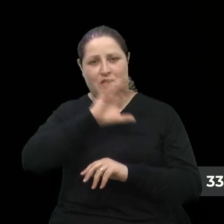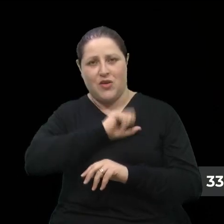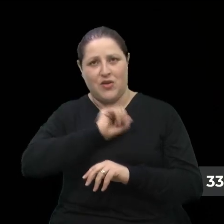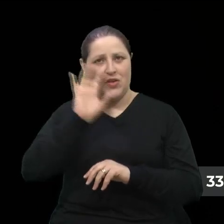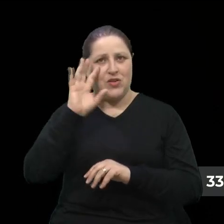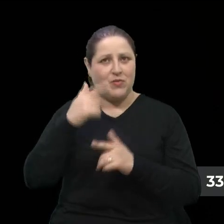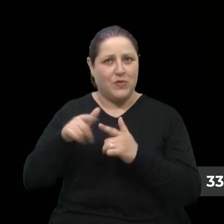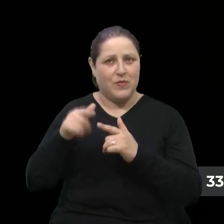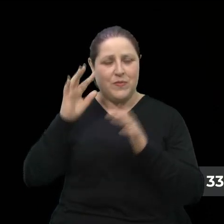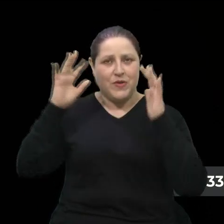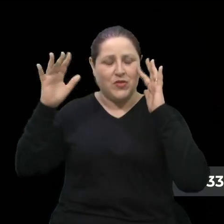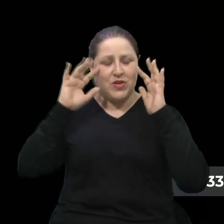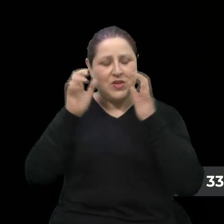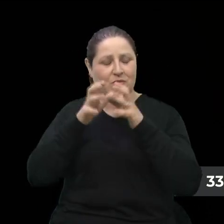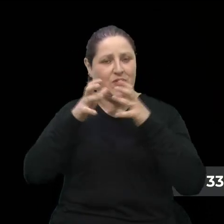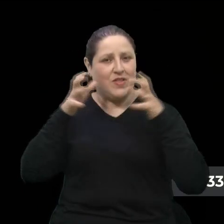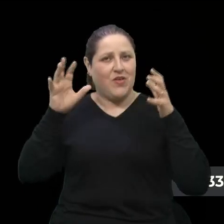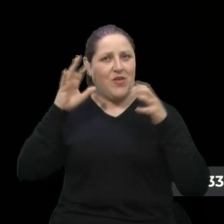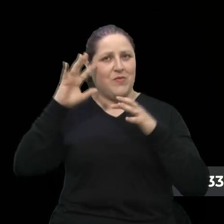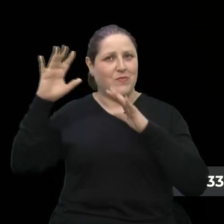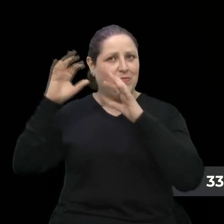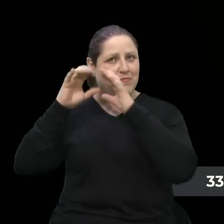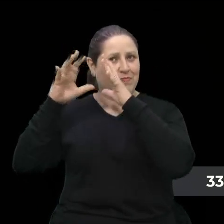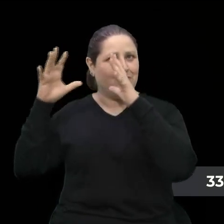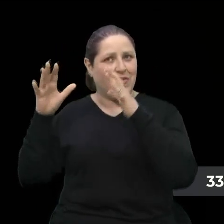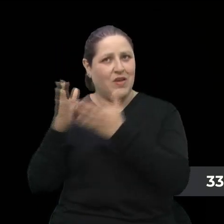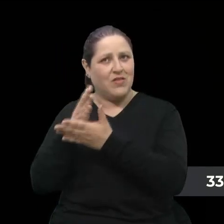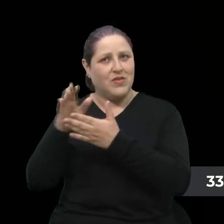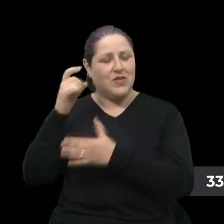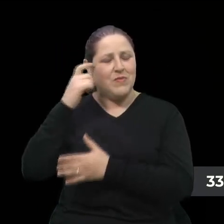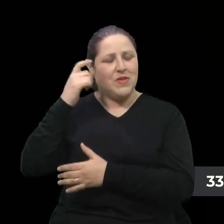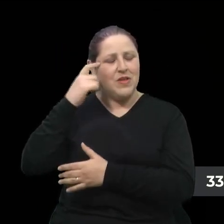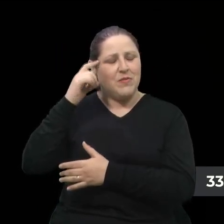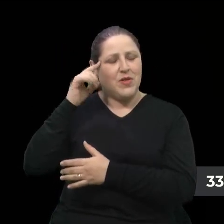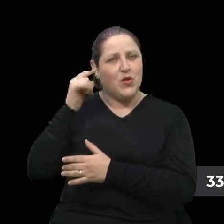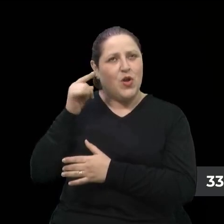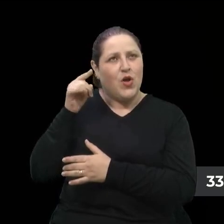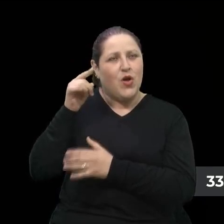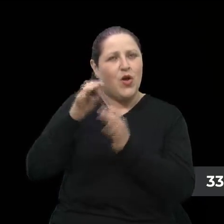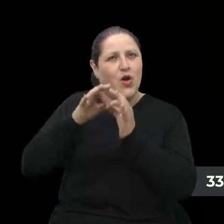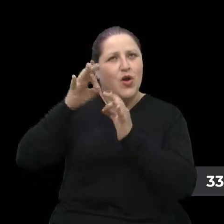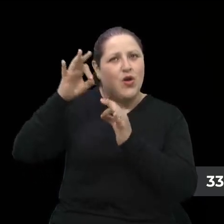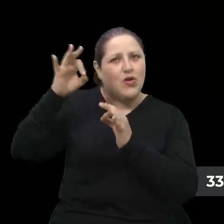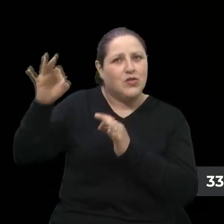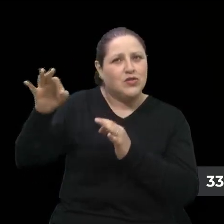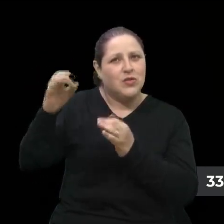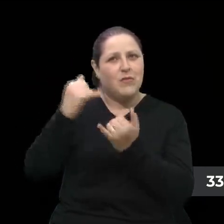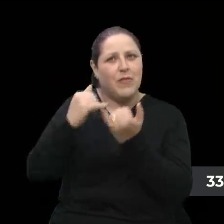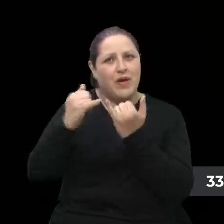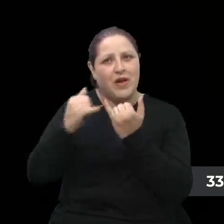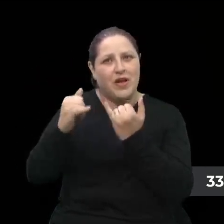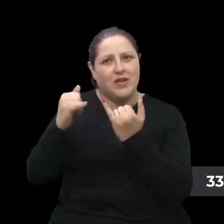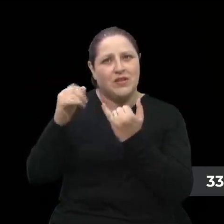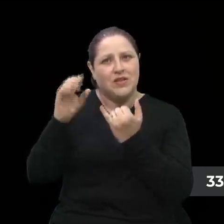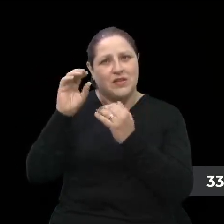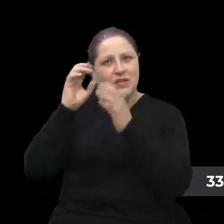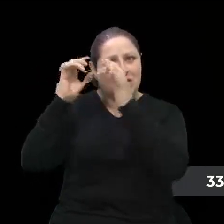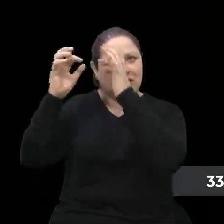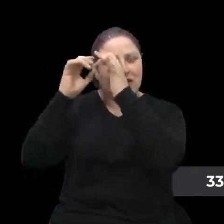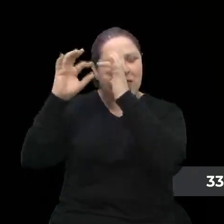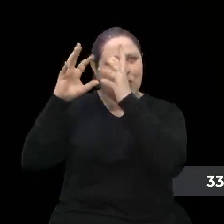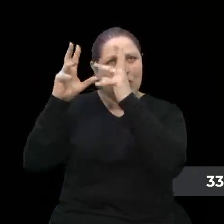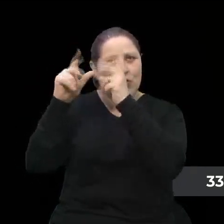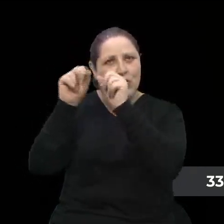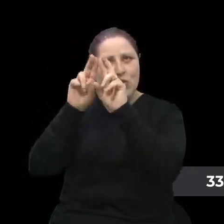imaginação gigante. Às vezes, meus pensamentos voam tão longe que parece que estou explorando um universo inteiro dentro da minha cabeça.